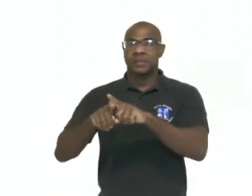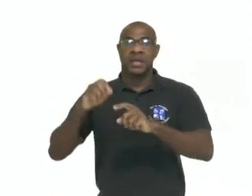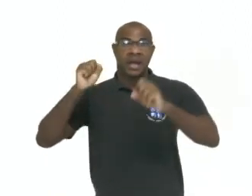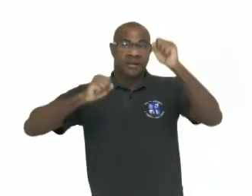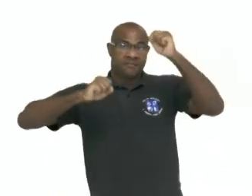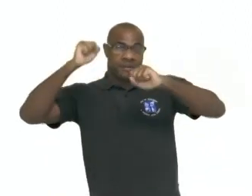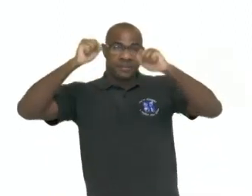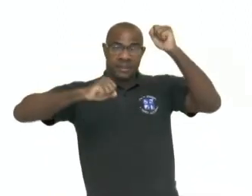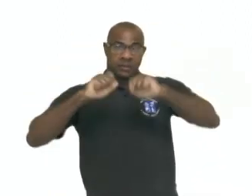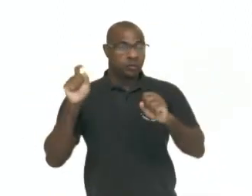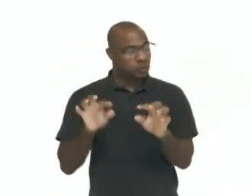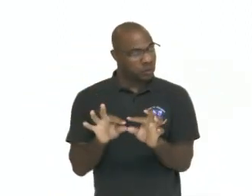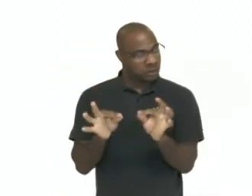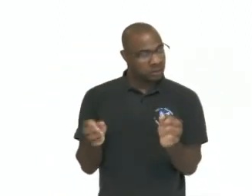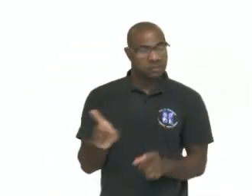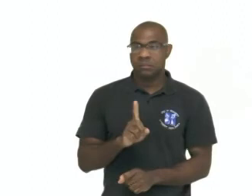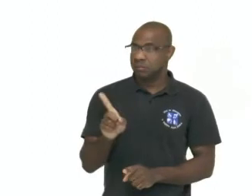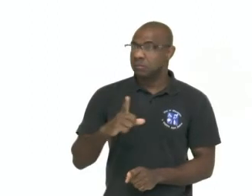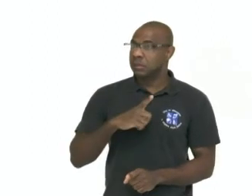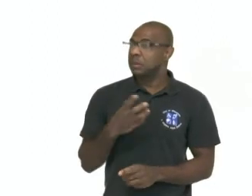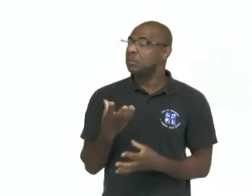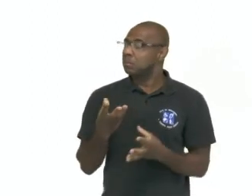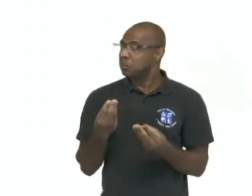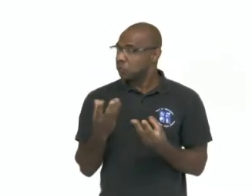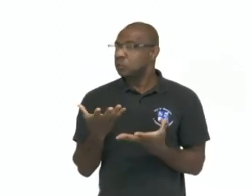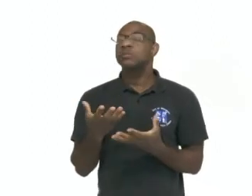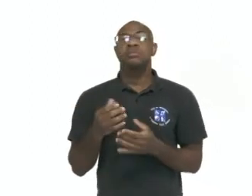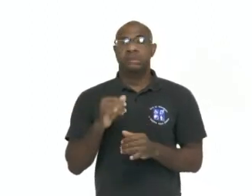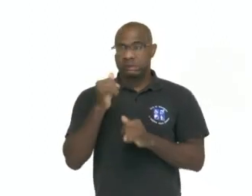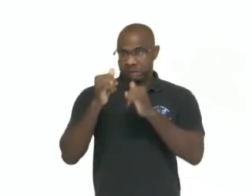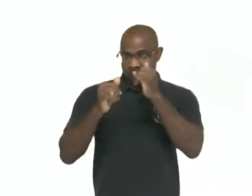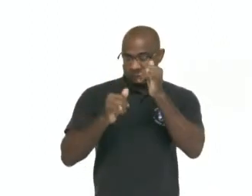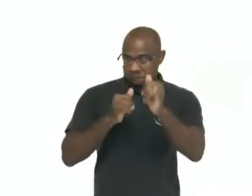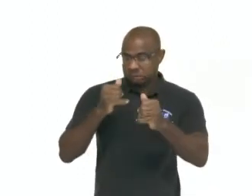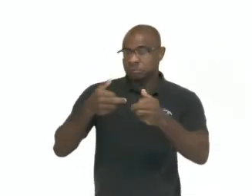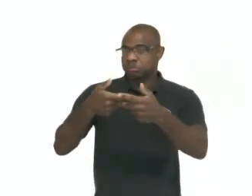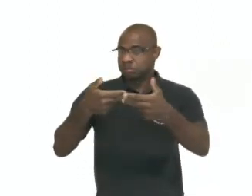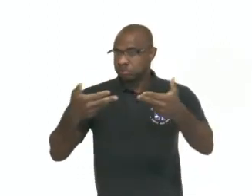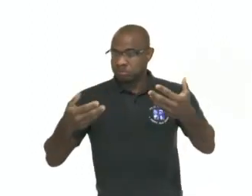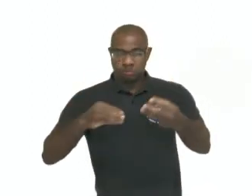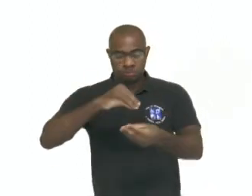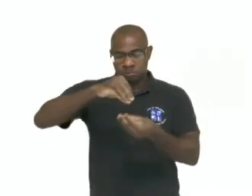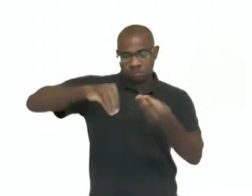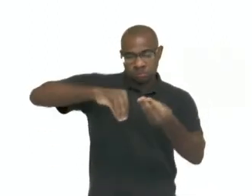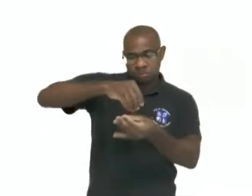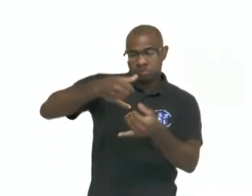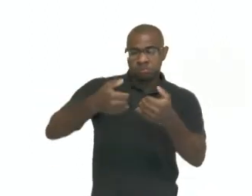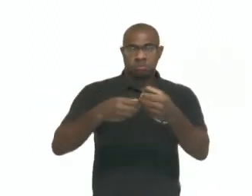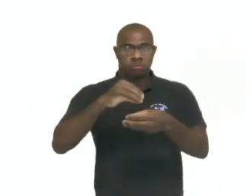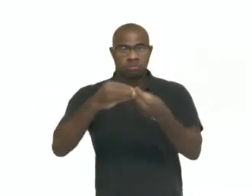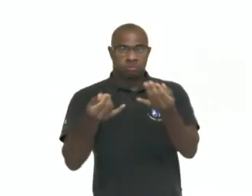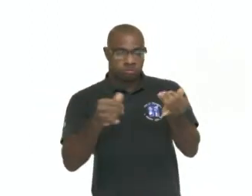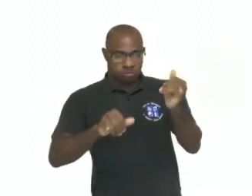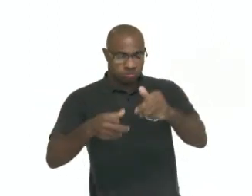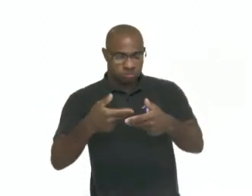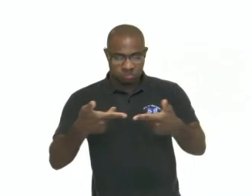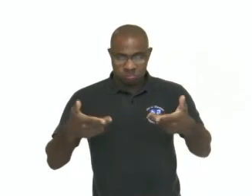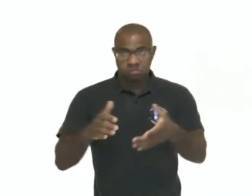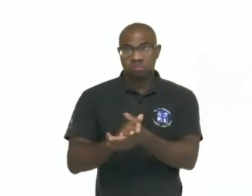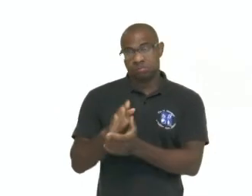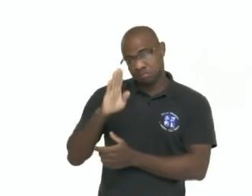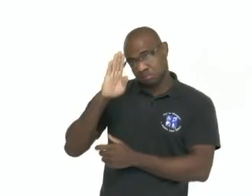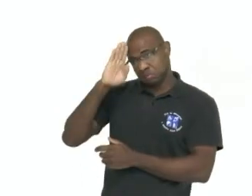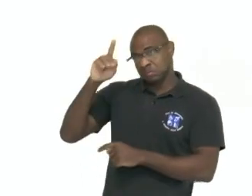é simples e requer muita energia e diferentes mecanismos. Utilizando como agente aglomerante, as